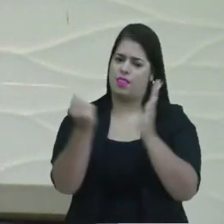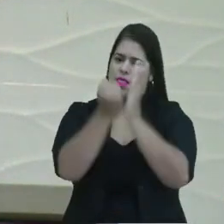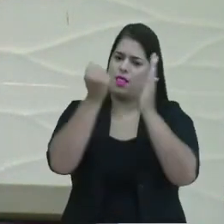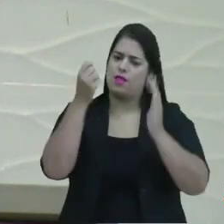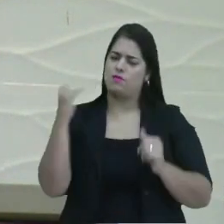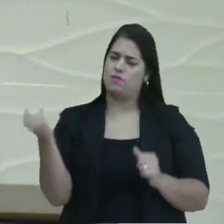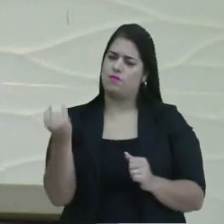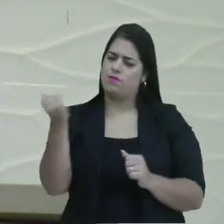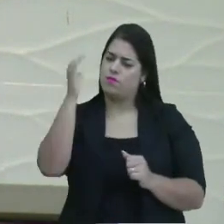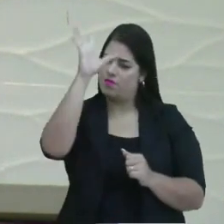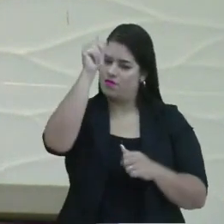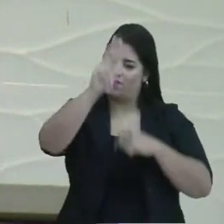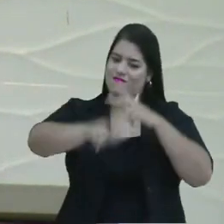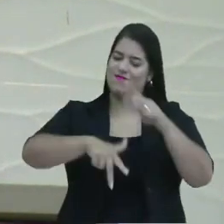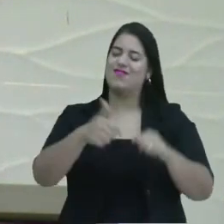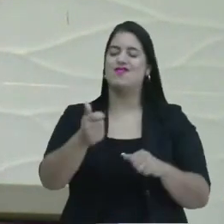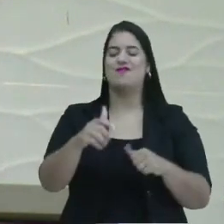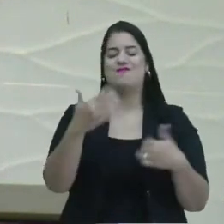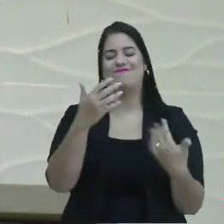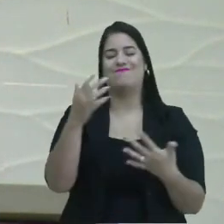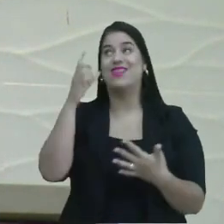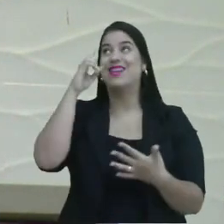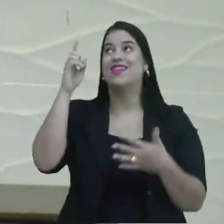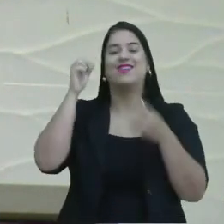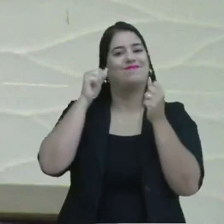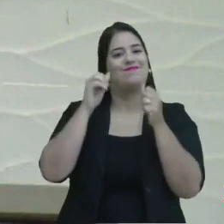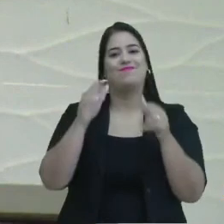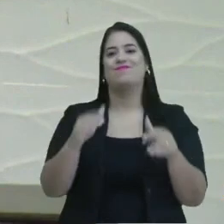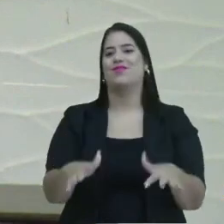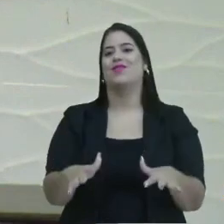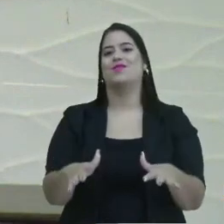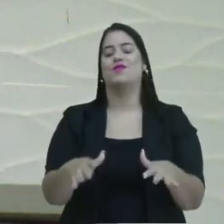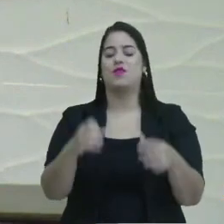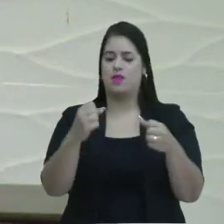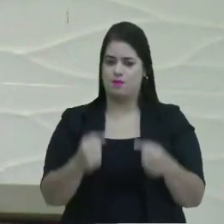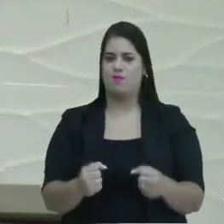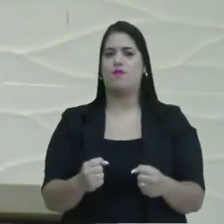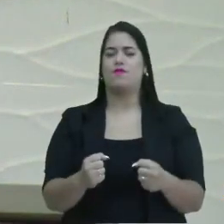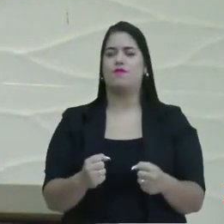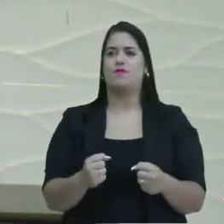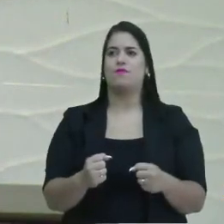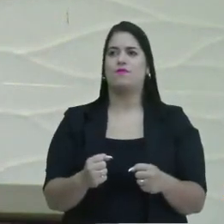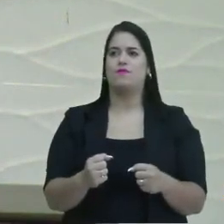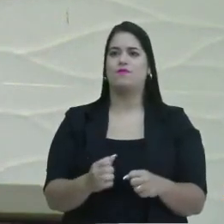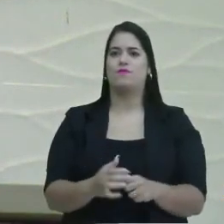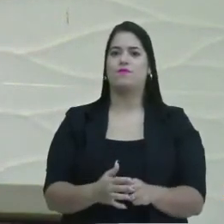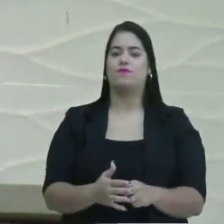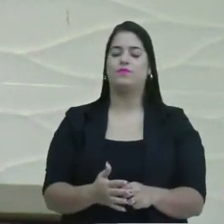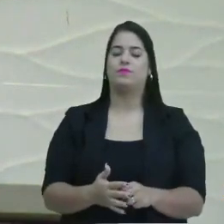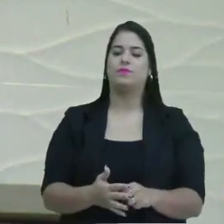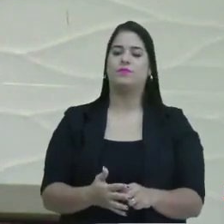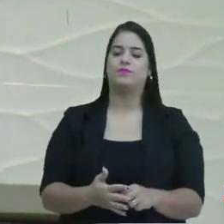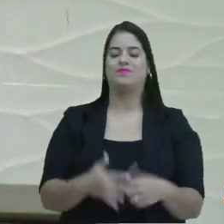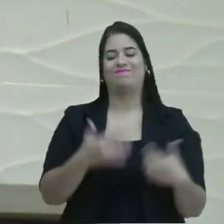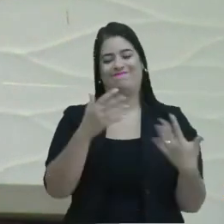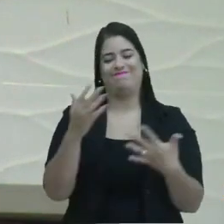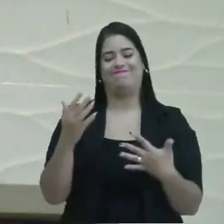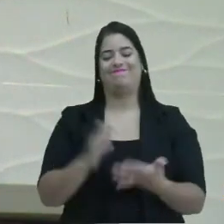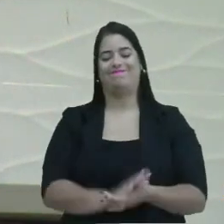Então, mais uma vez, meus parabéns, Deus abençoe, que possa cada vez mais alçar voos mais altos em nosso município. Meus